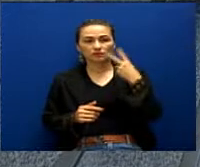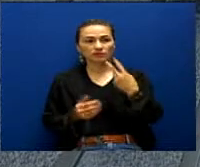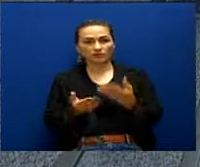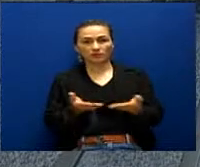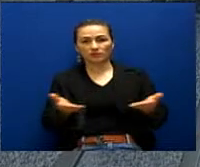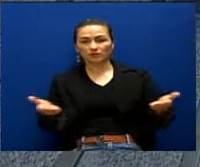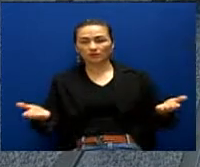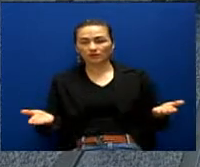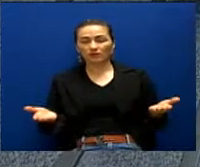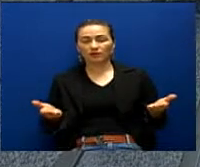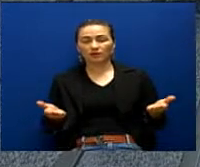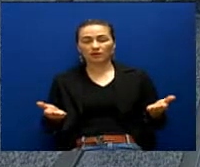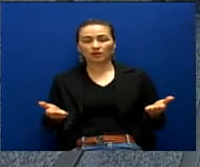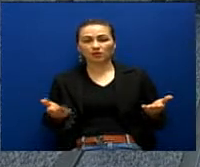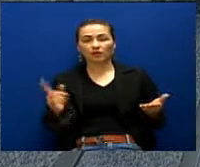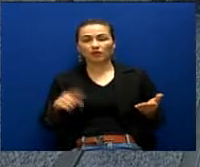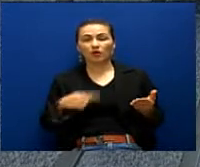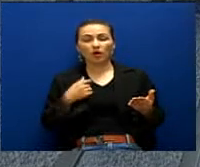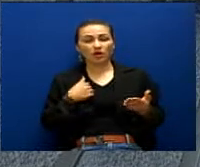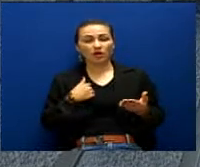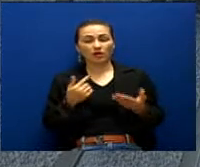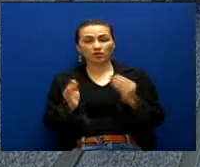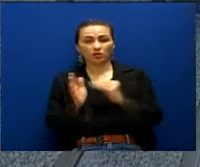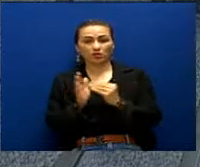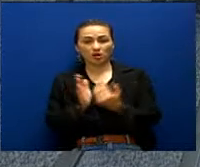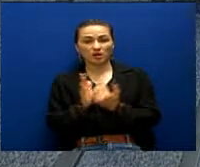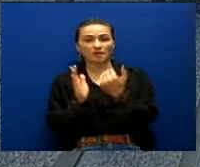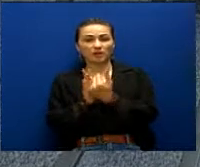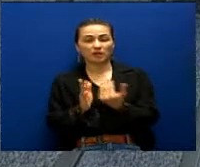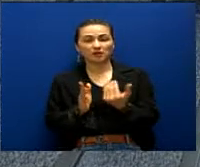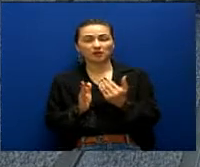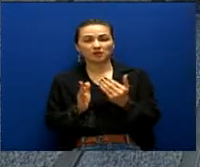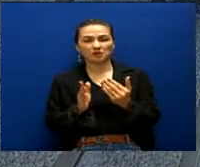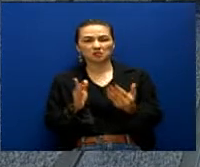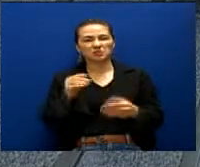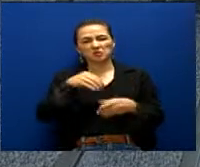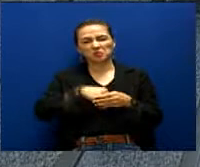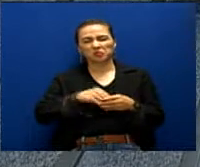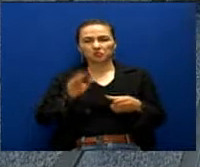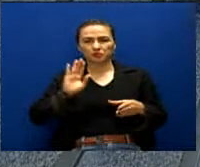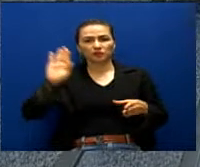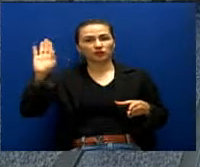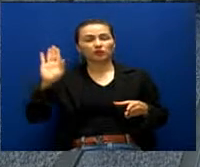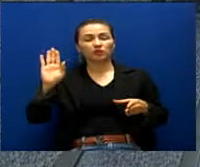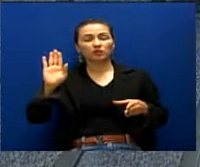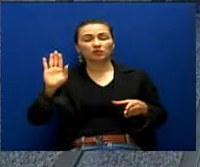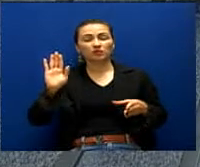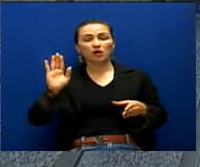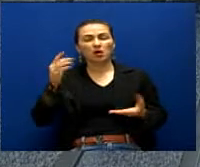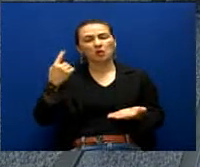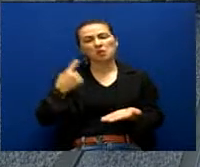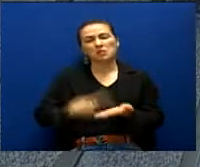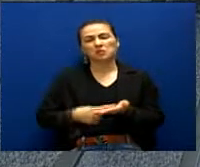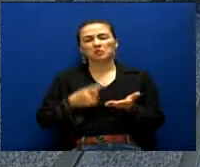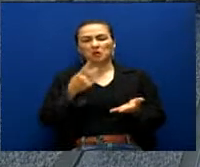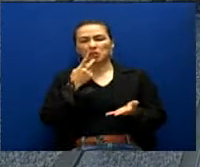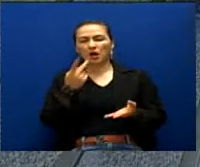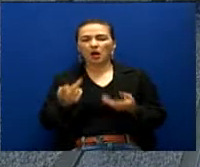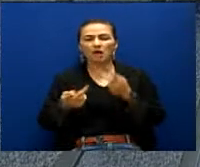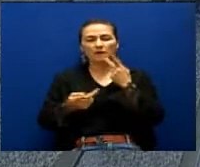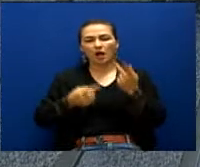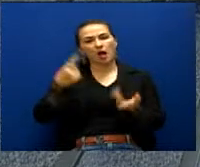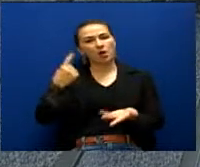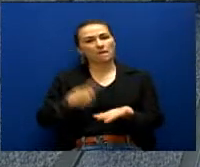essas propostas no período eleitoral. Então, é justo que possa defendê-las agora e possam debatê-las. Vamos